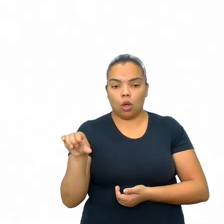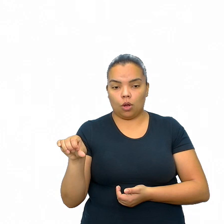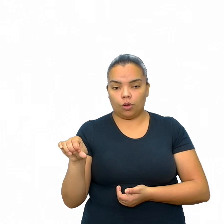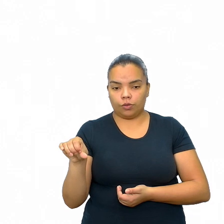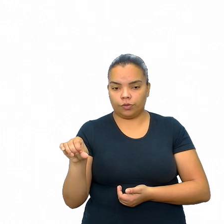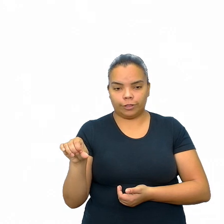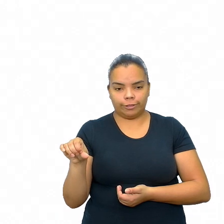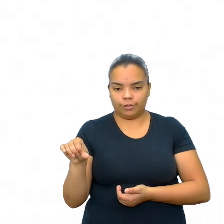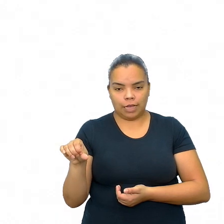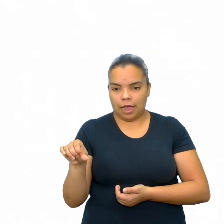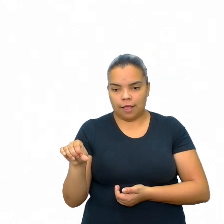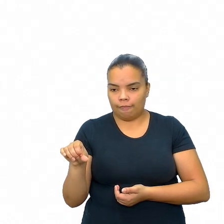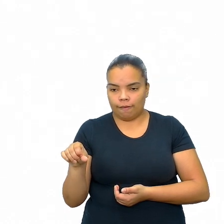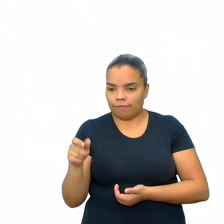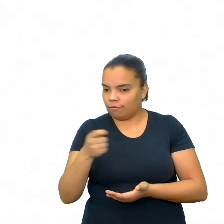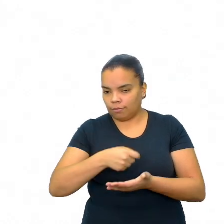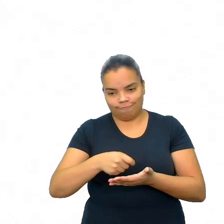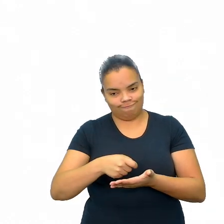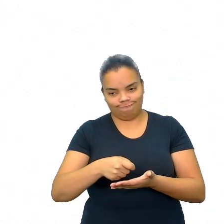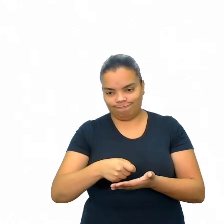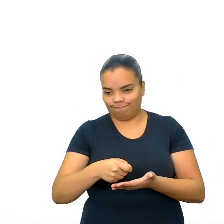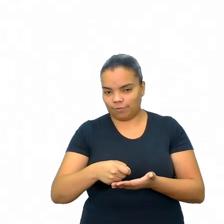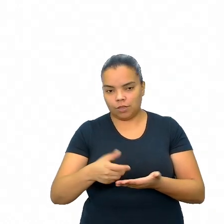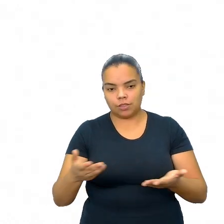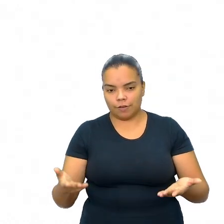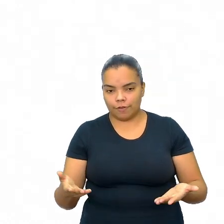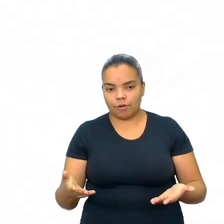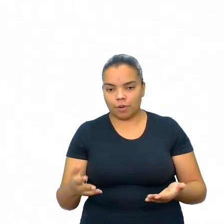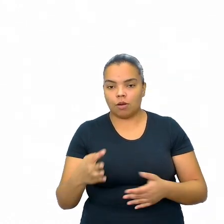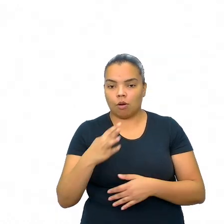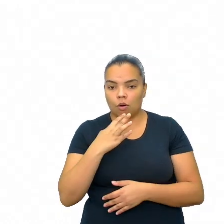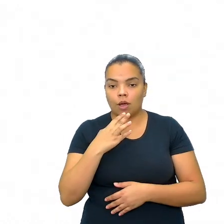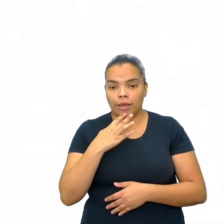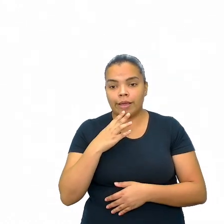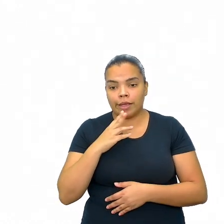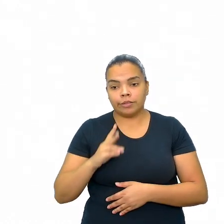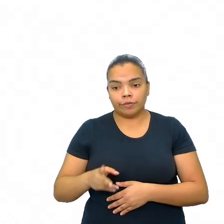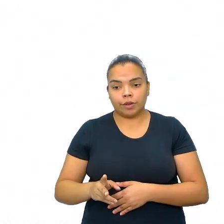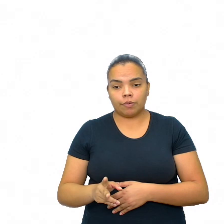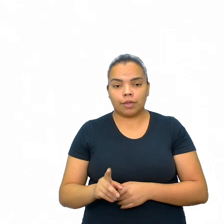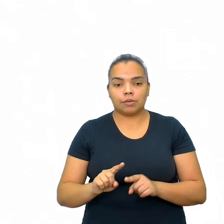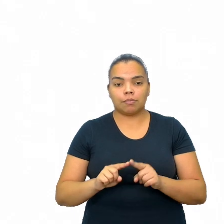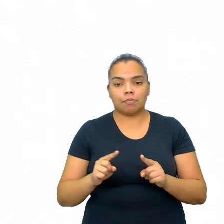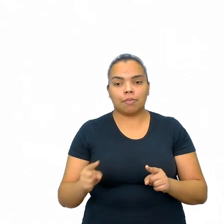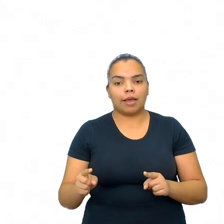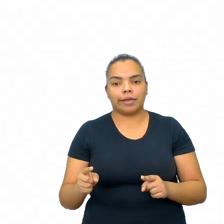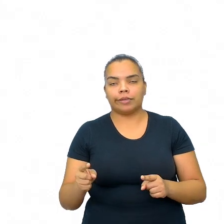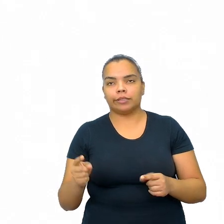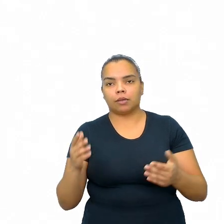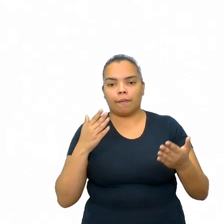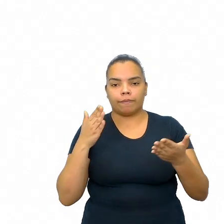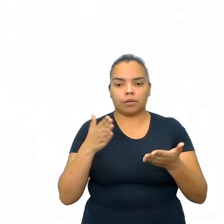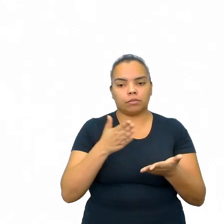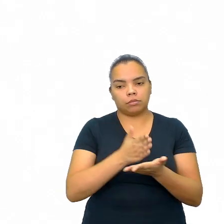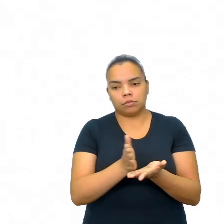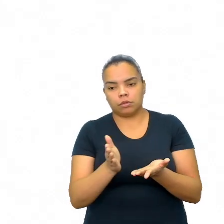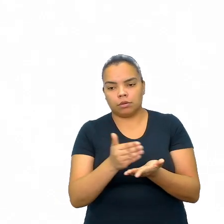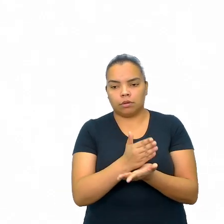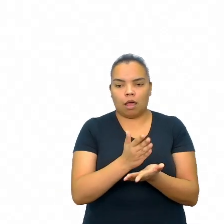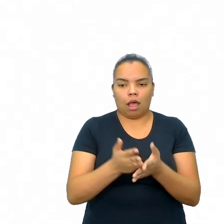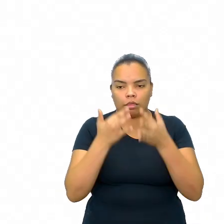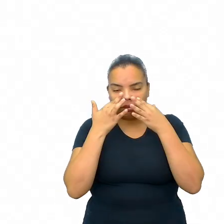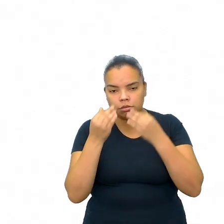não registrou, mas pelas outras escritas ele conhece os números frequentes, provavelmente se distraiu e não registrou.